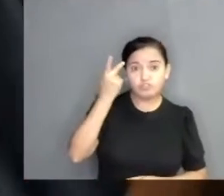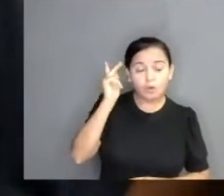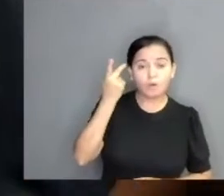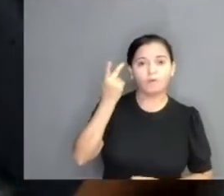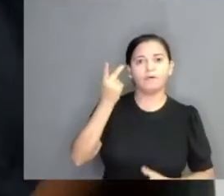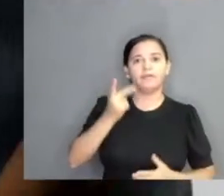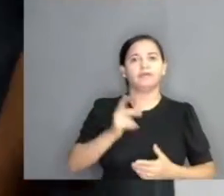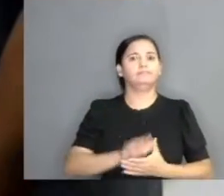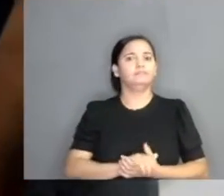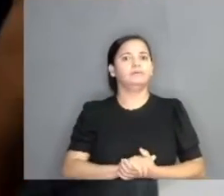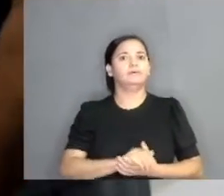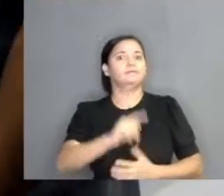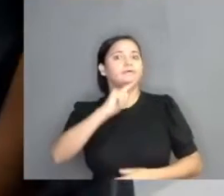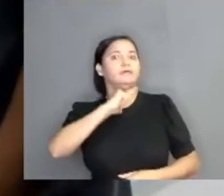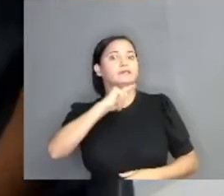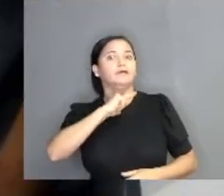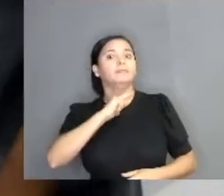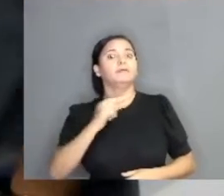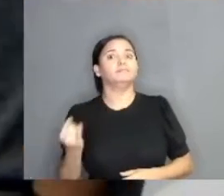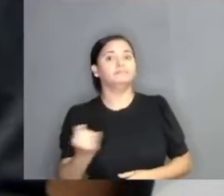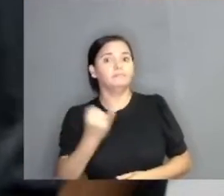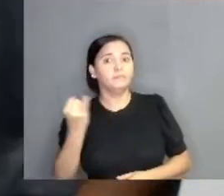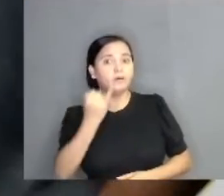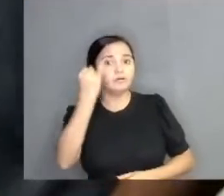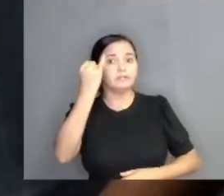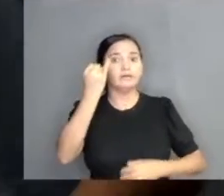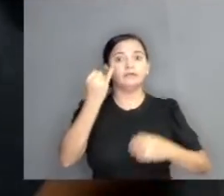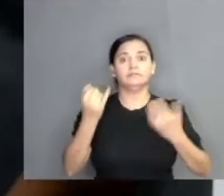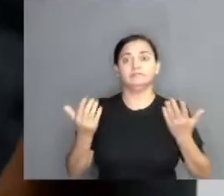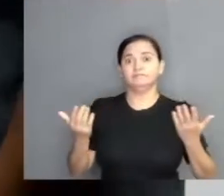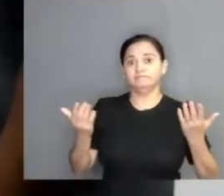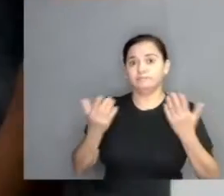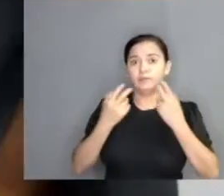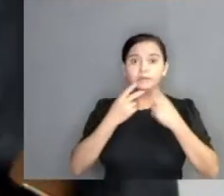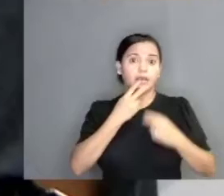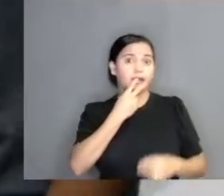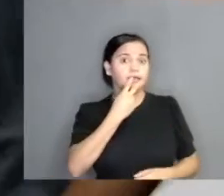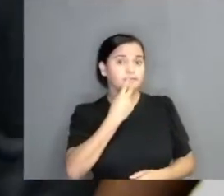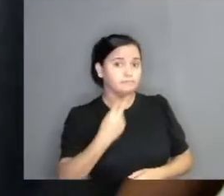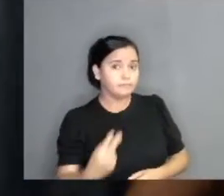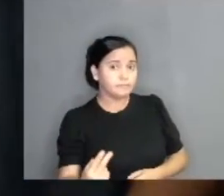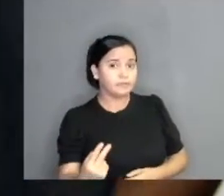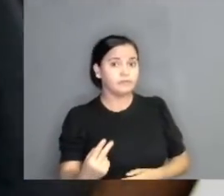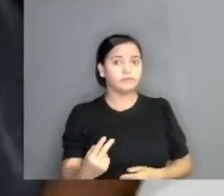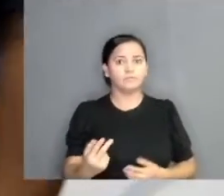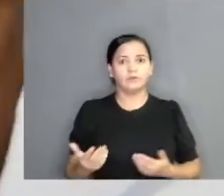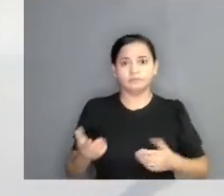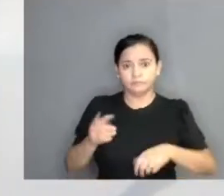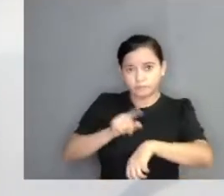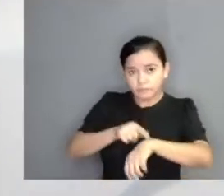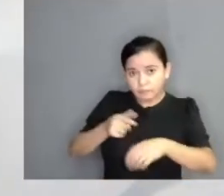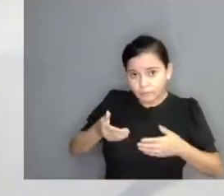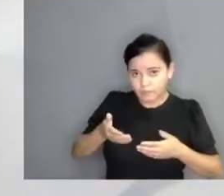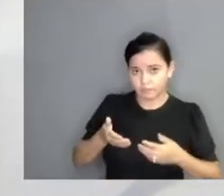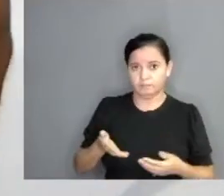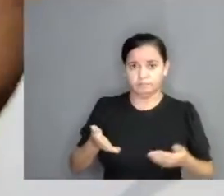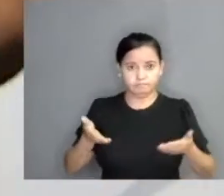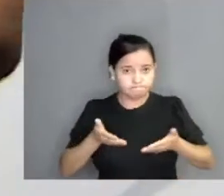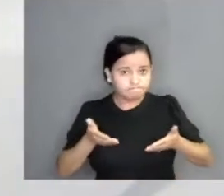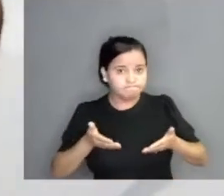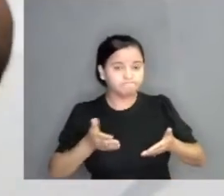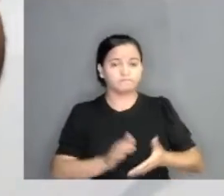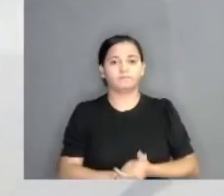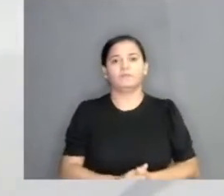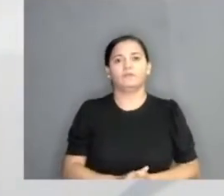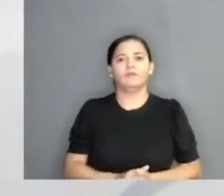retórica, aritmética, filosofia natural e línguas modernas. Bom, a dialética seria ensinar a